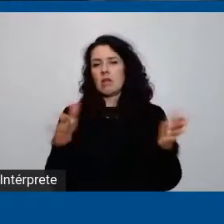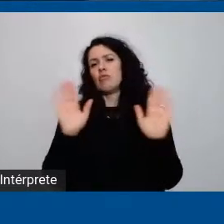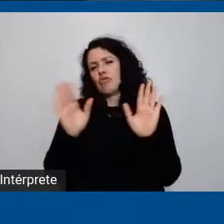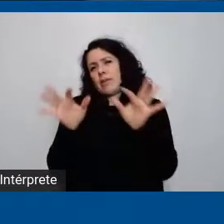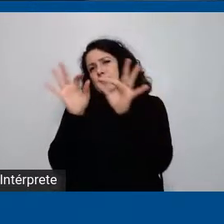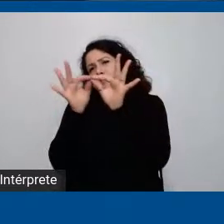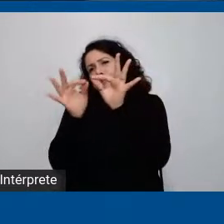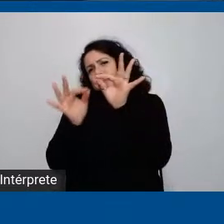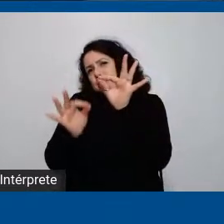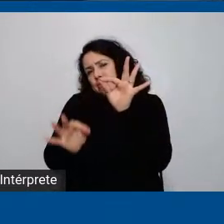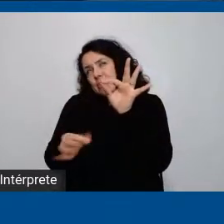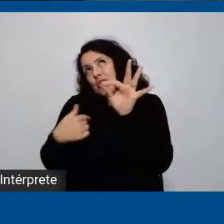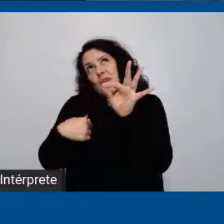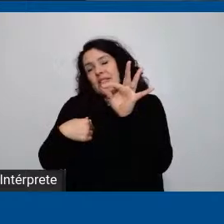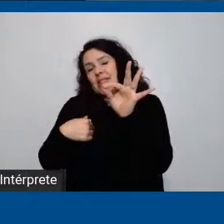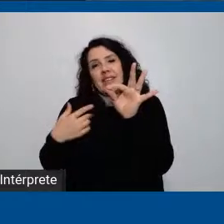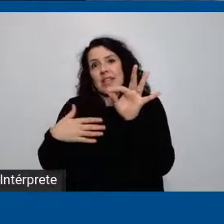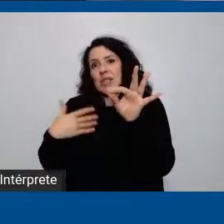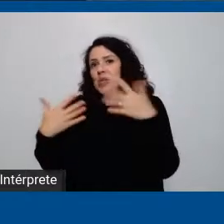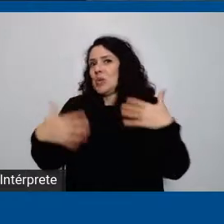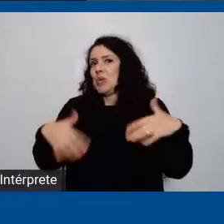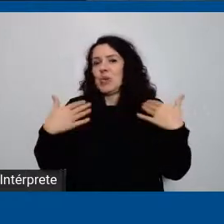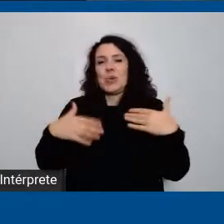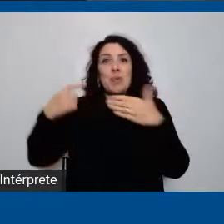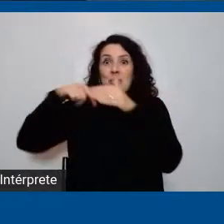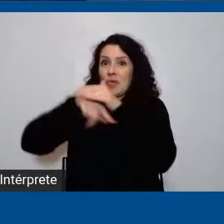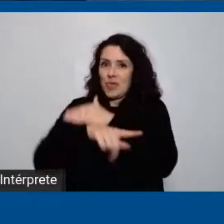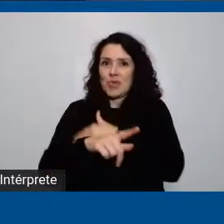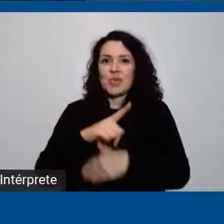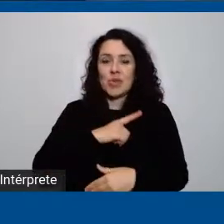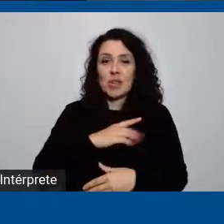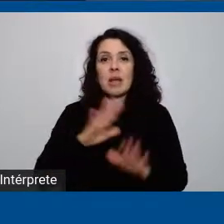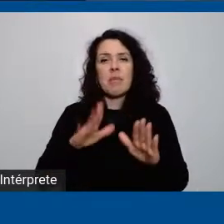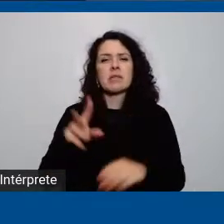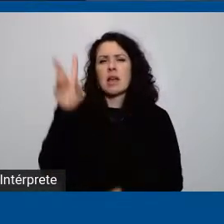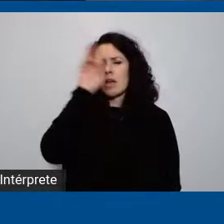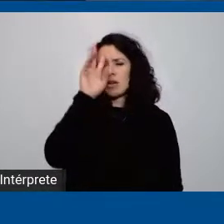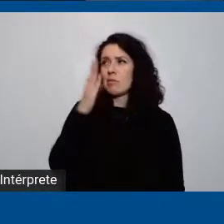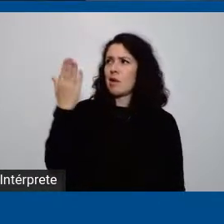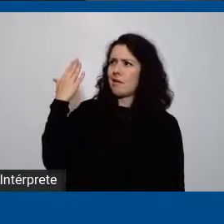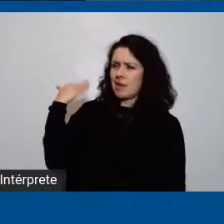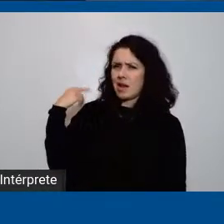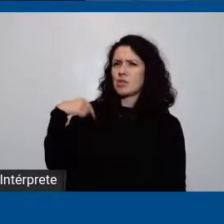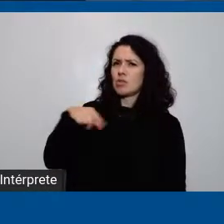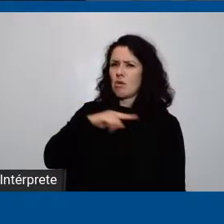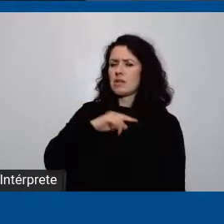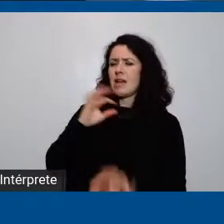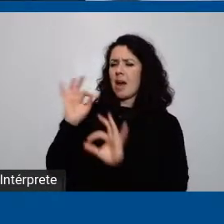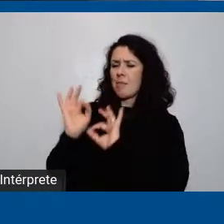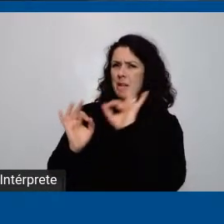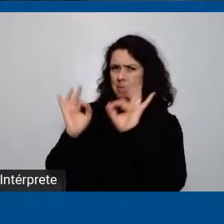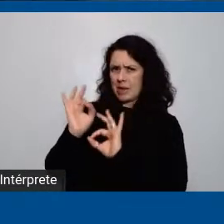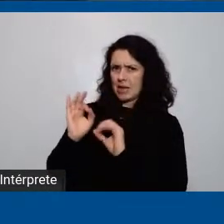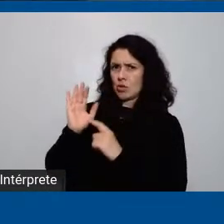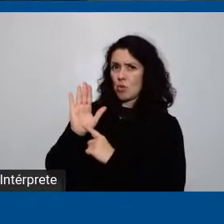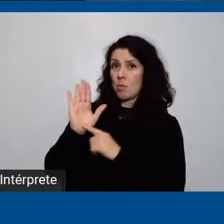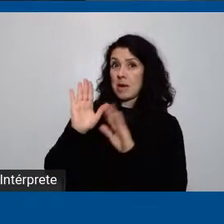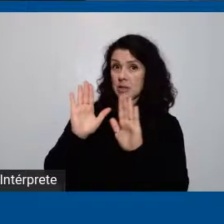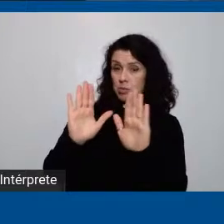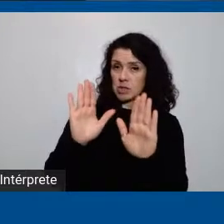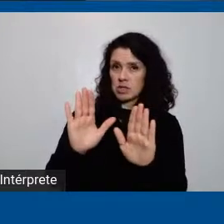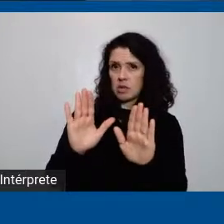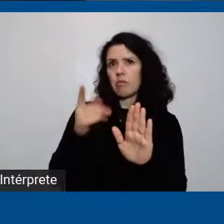se entusiasmando. Eu me lembro que, quando a gente estava preparando uma exposição que acabou sendo a